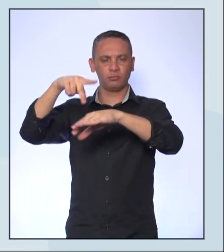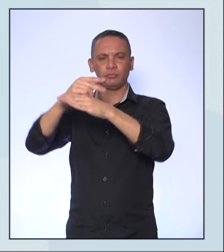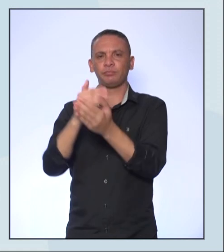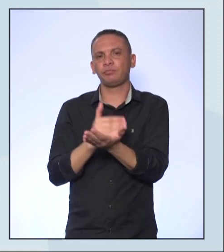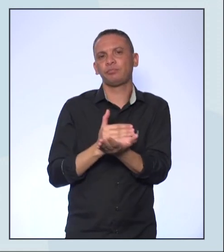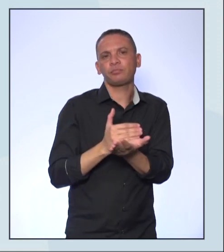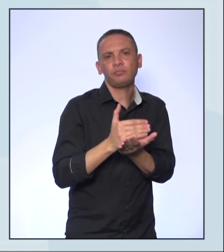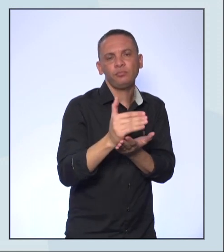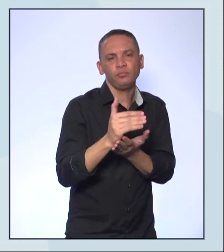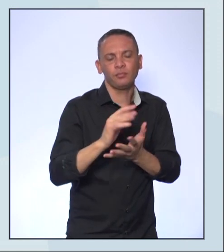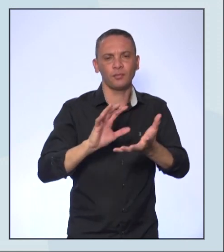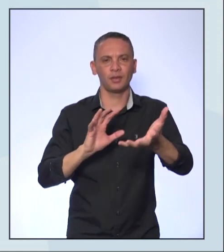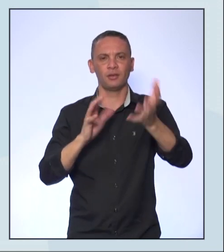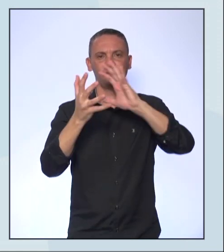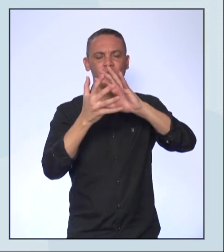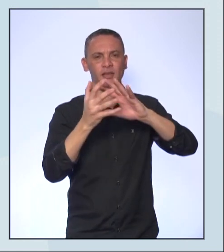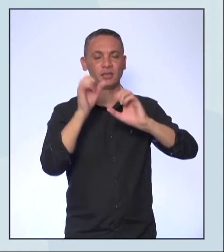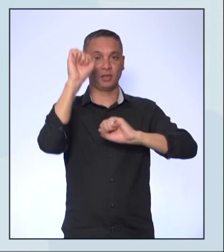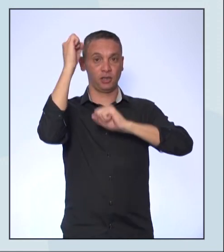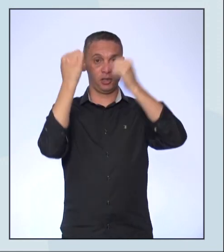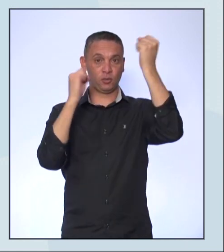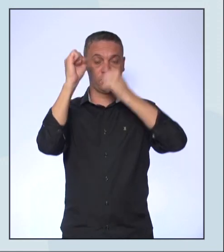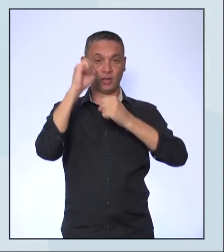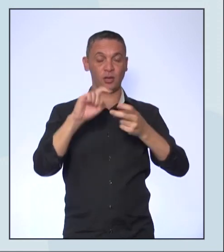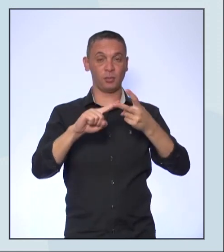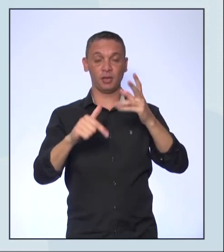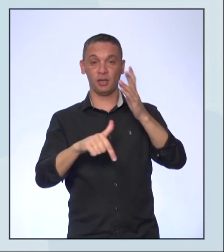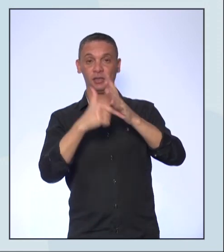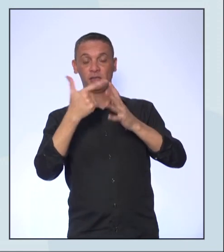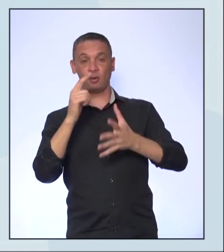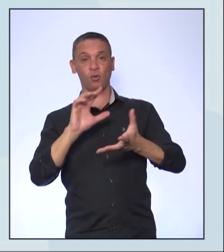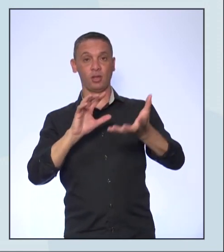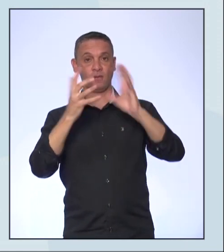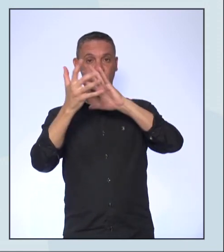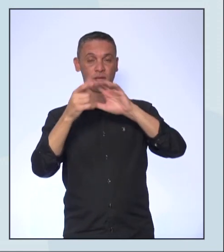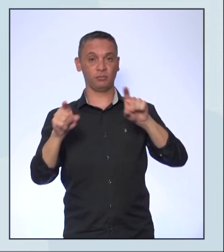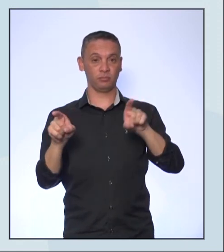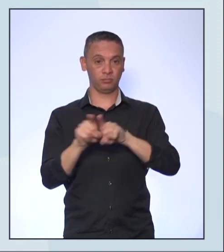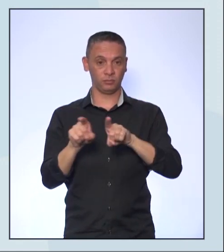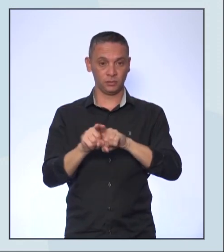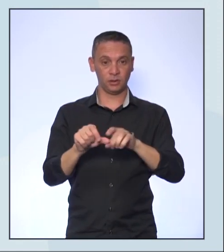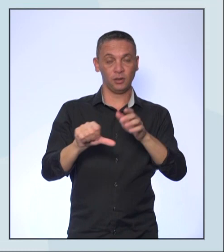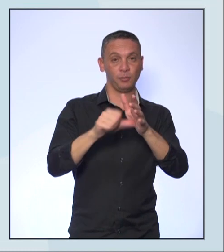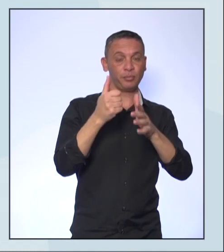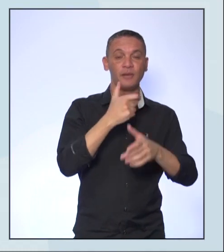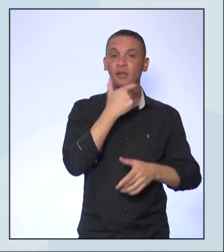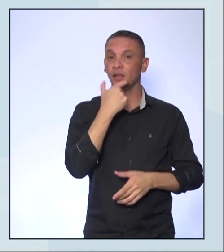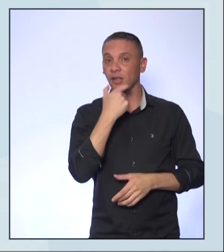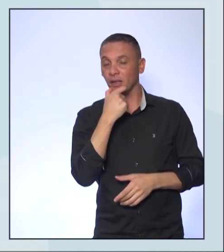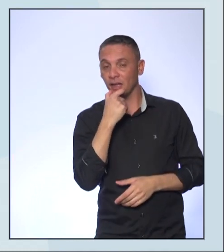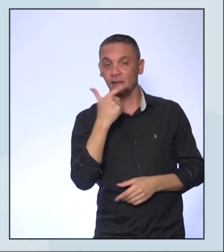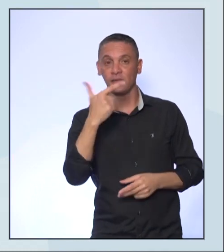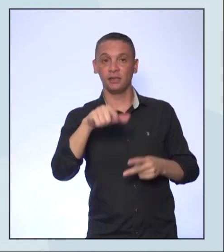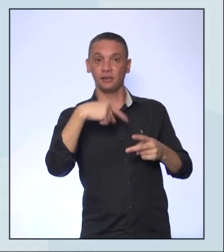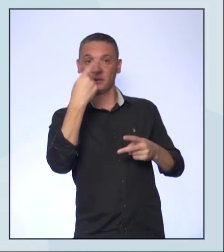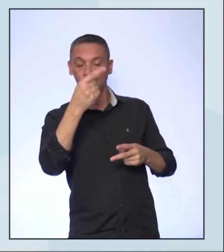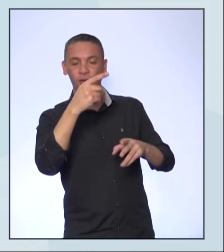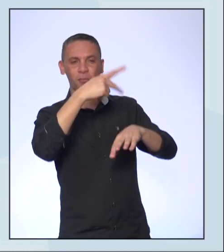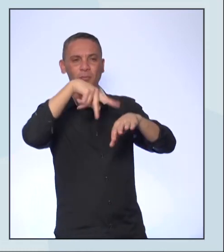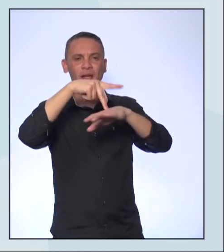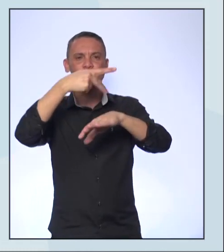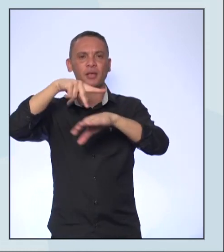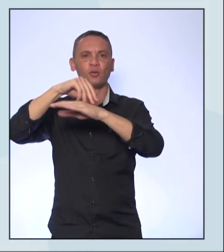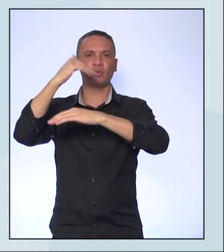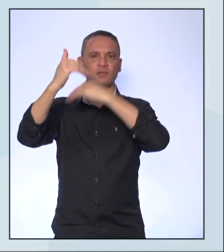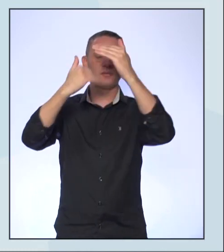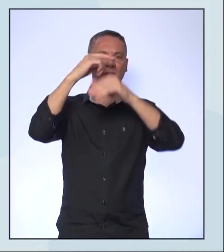aí na Revolução Industrial e na Segunda Revolução Industrial. A primeira Revolução Industrial, que foi na Inglaterra, e depois seguiu aí com outros países